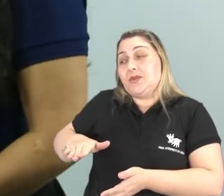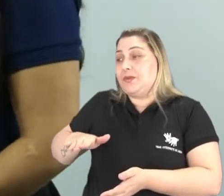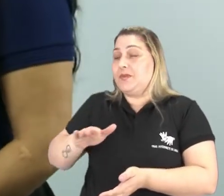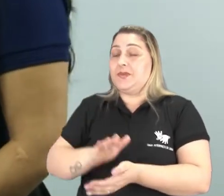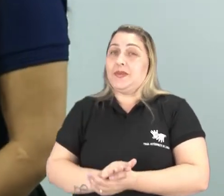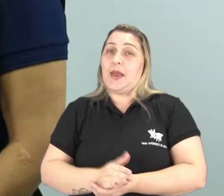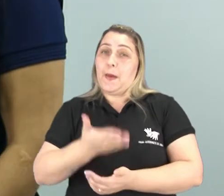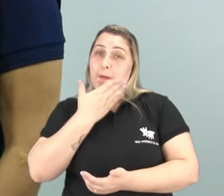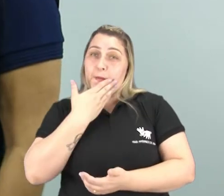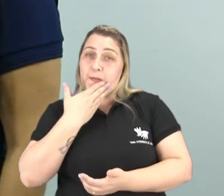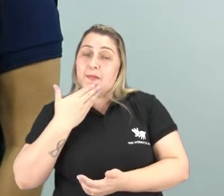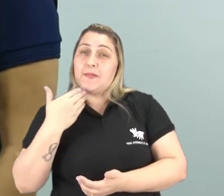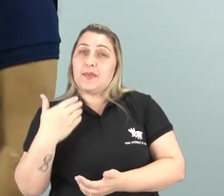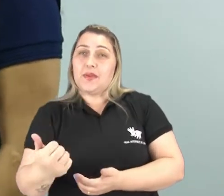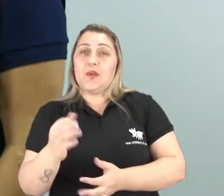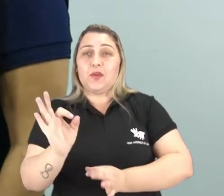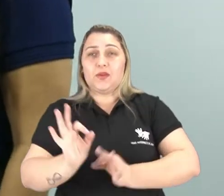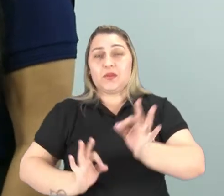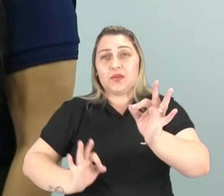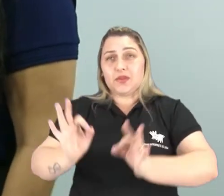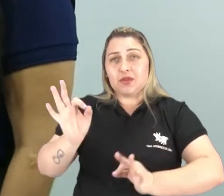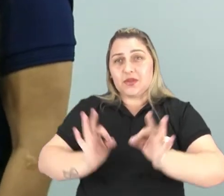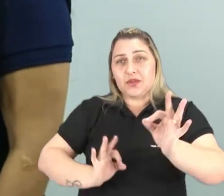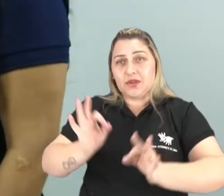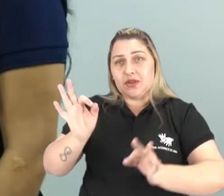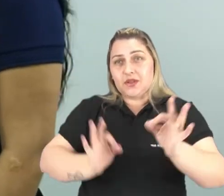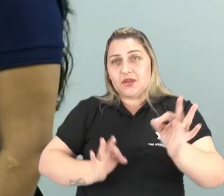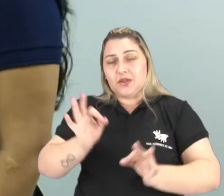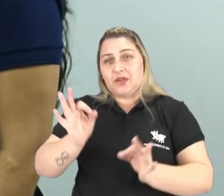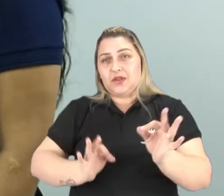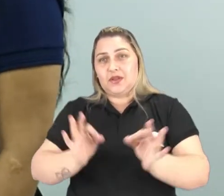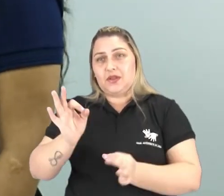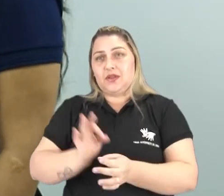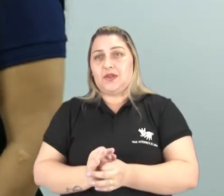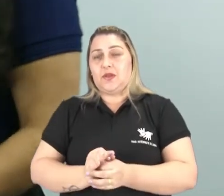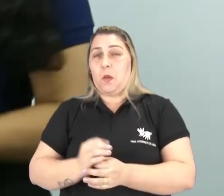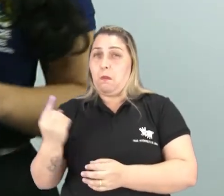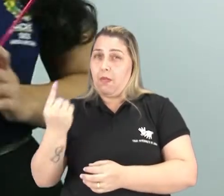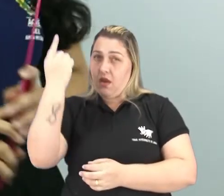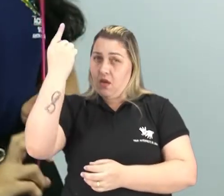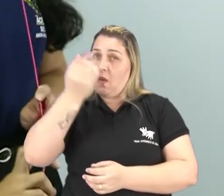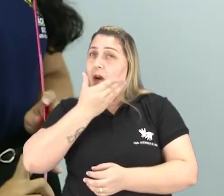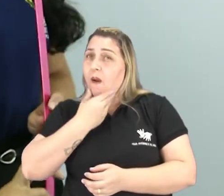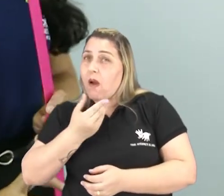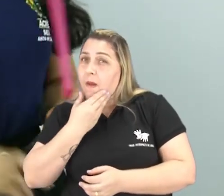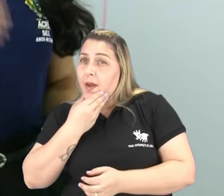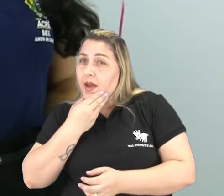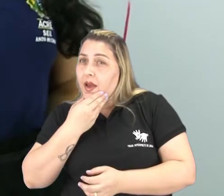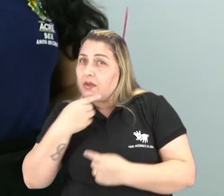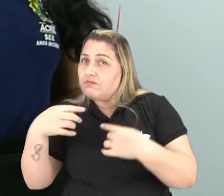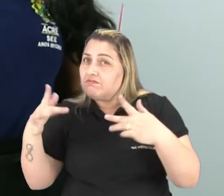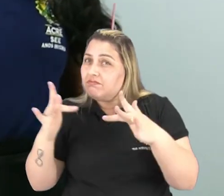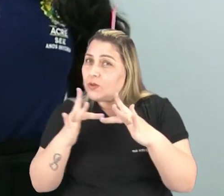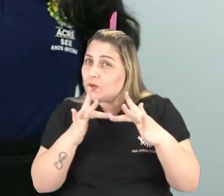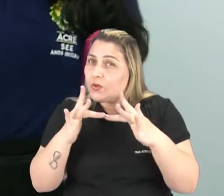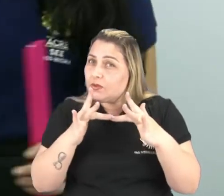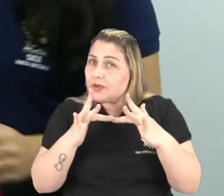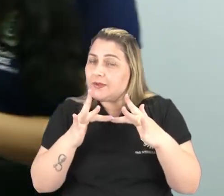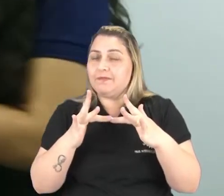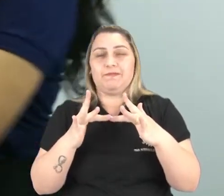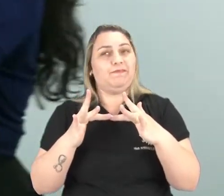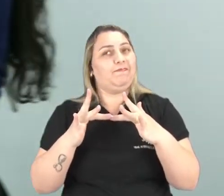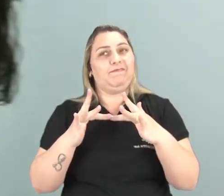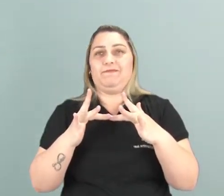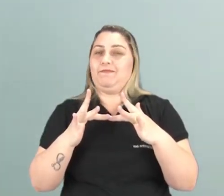será que ficaria melhor se nós organizar cima dela com o par maior então